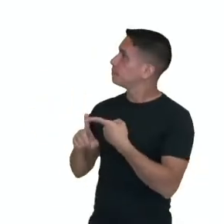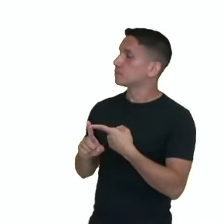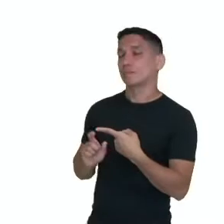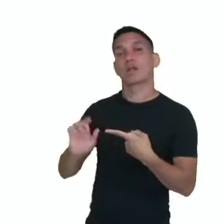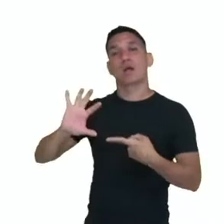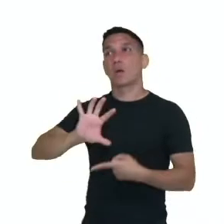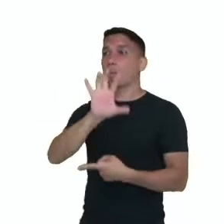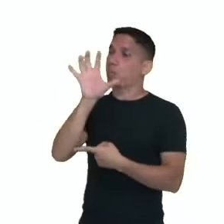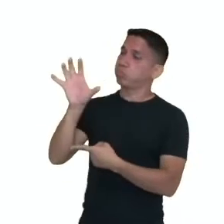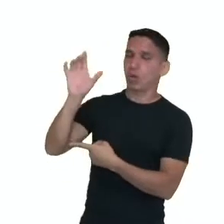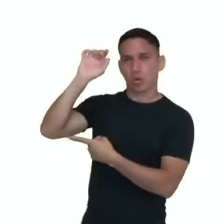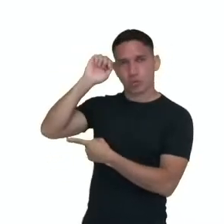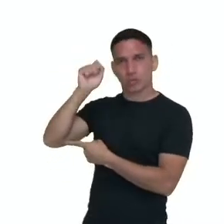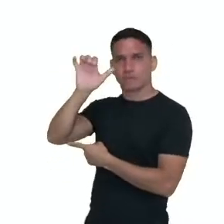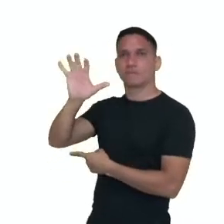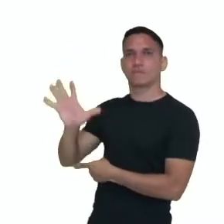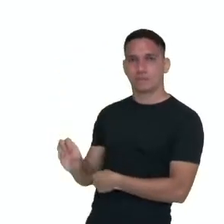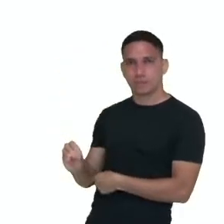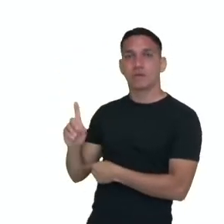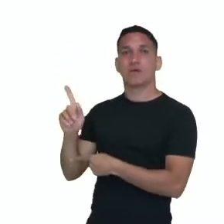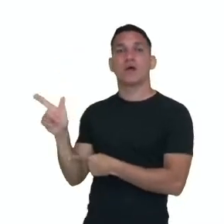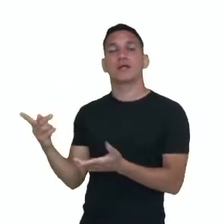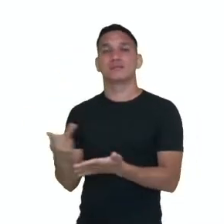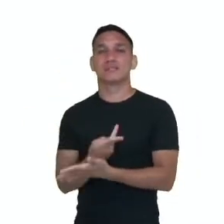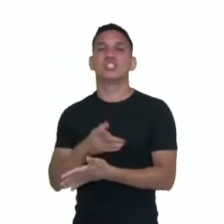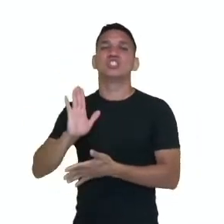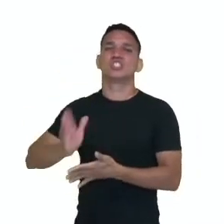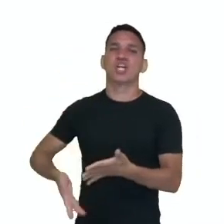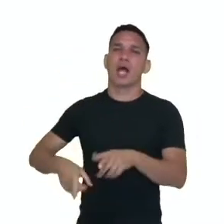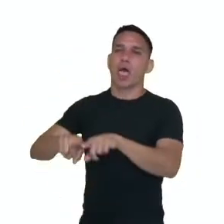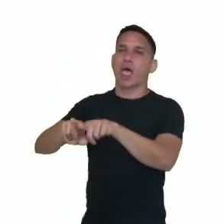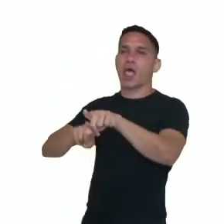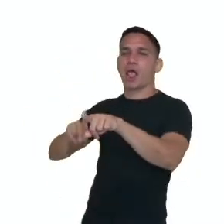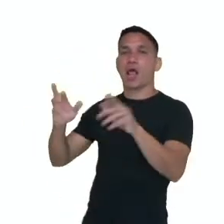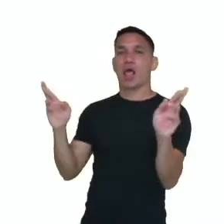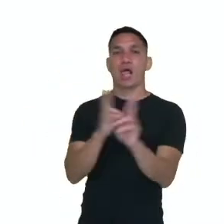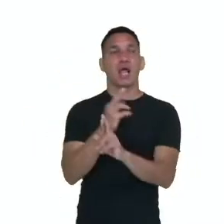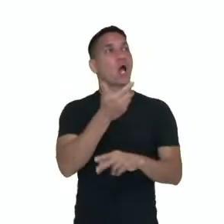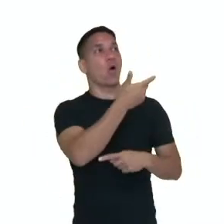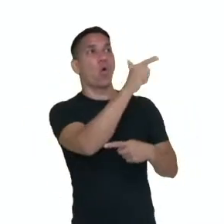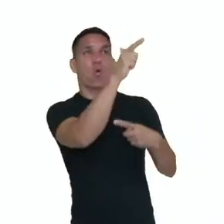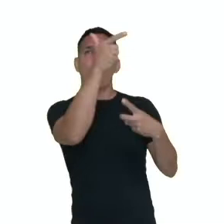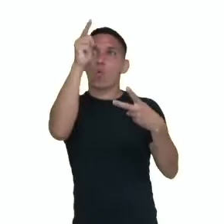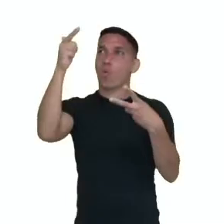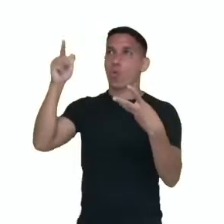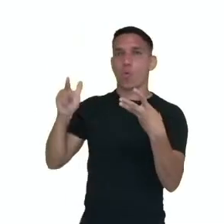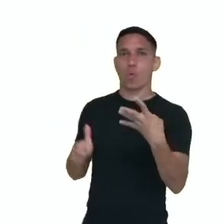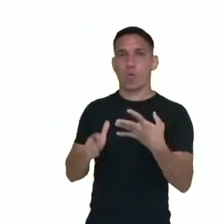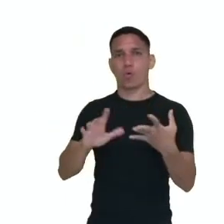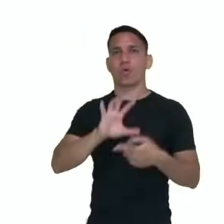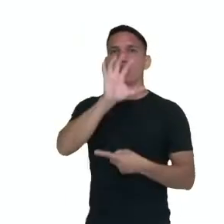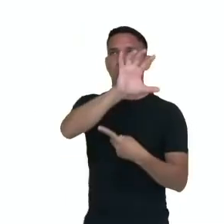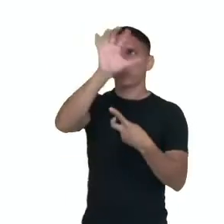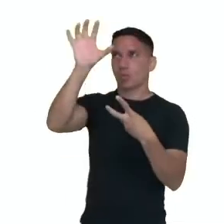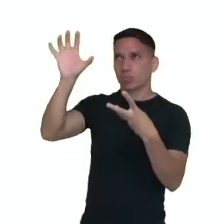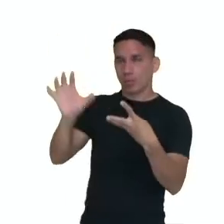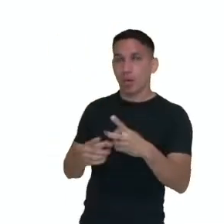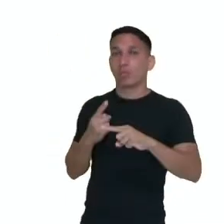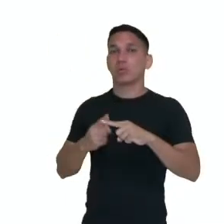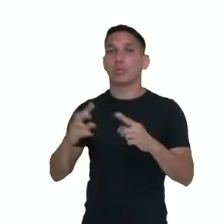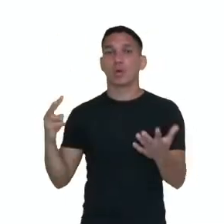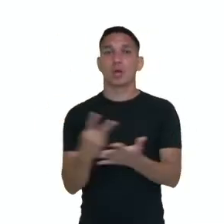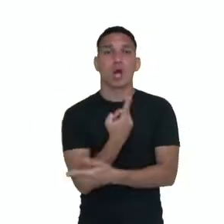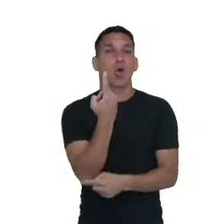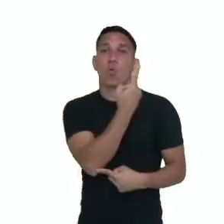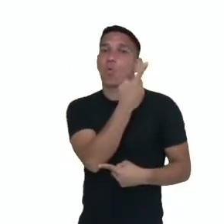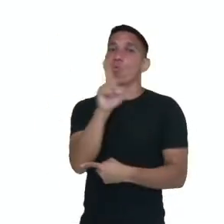africano, de modo geral, está atrasado em relação aos outros continentes na questão econômica, justamente porque foi o último a passar por um